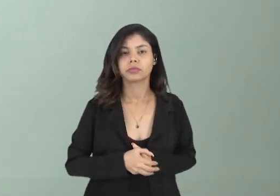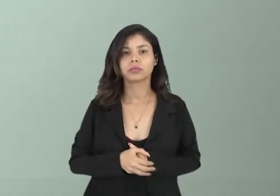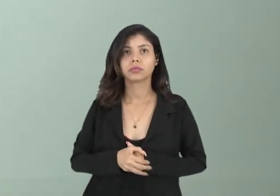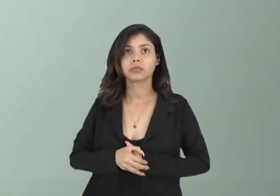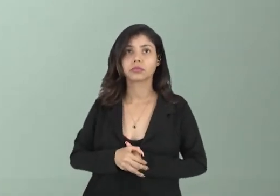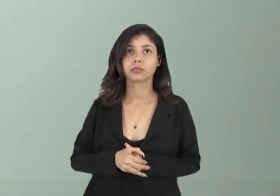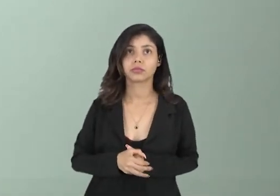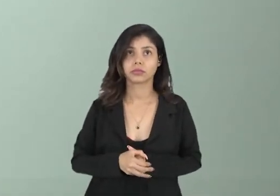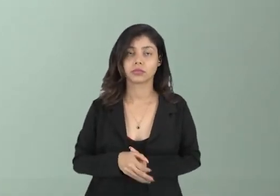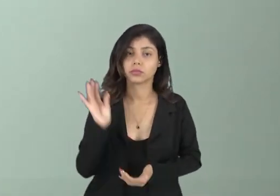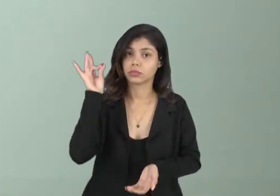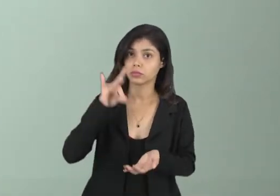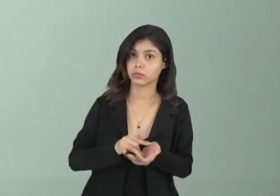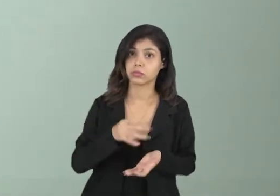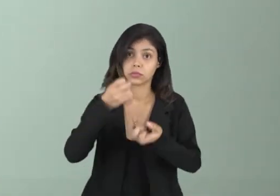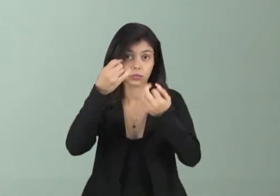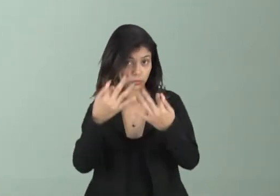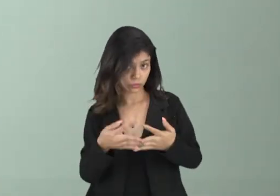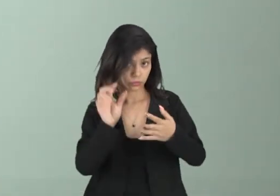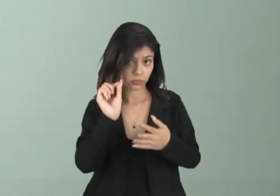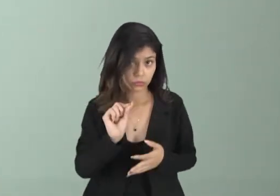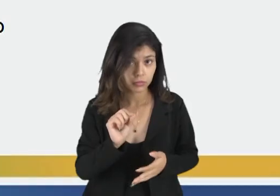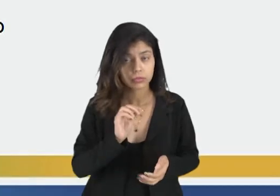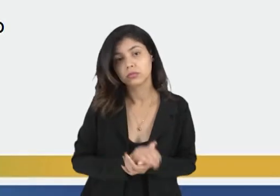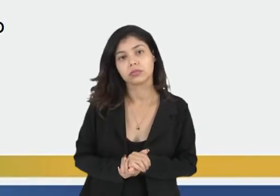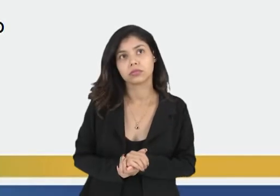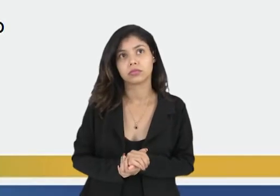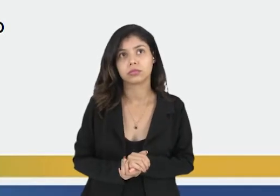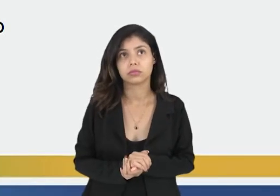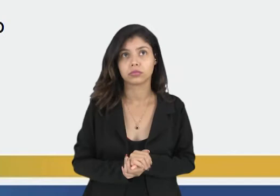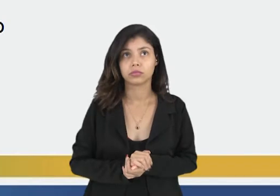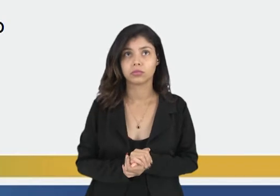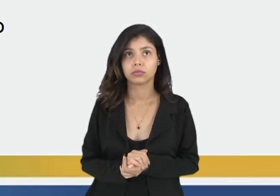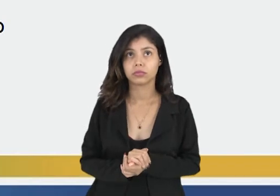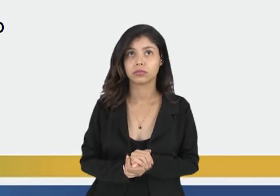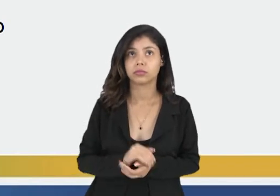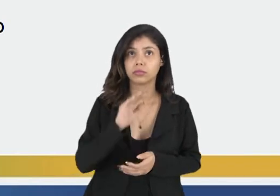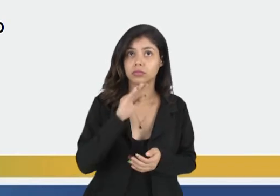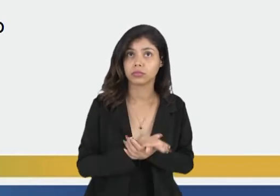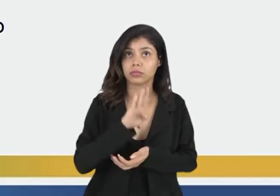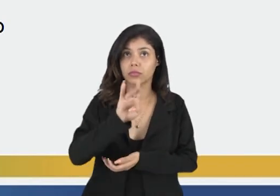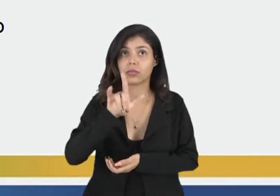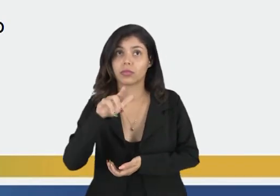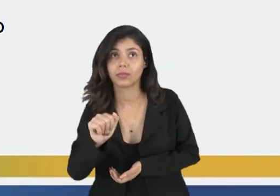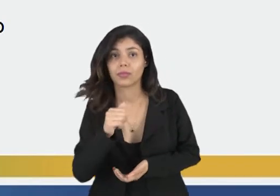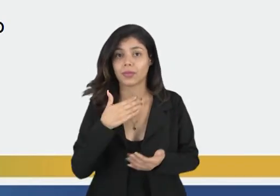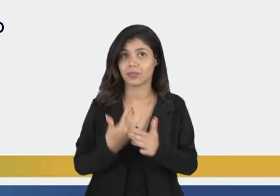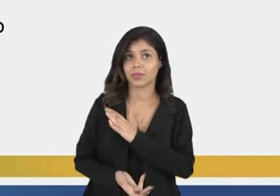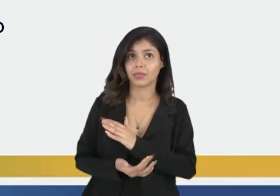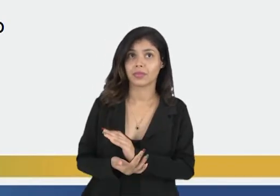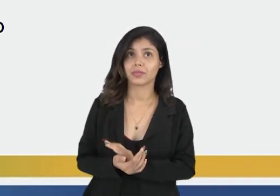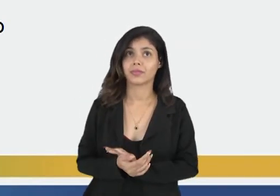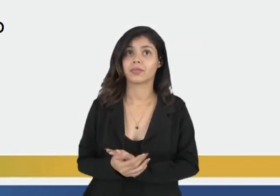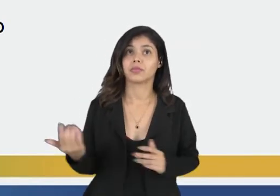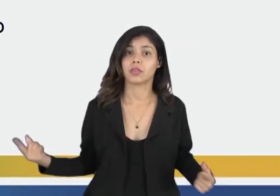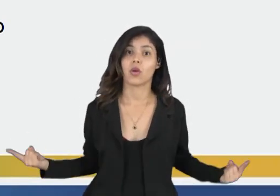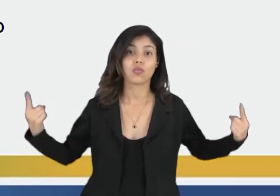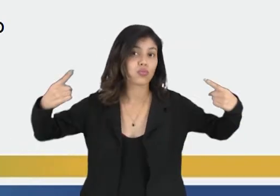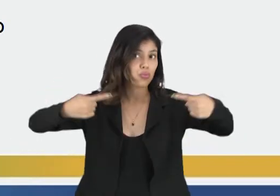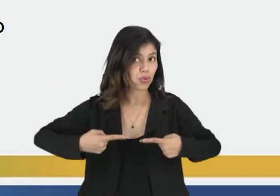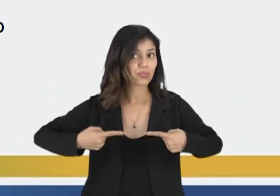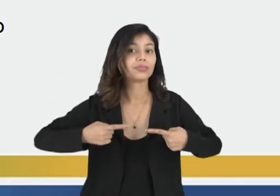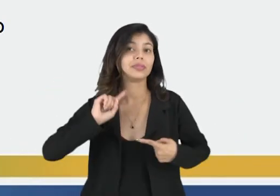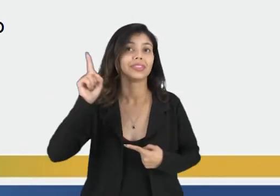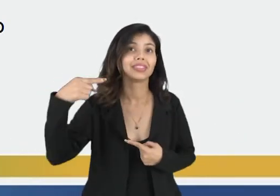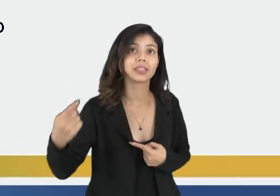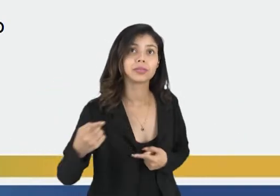Nesta notícia, o fato narrado é que Kathleen foi atingida por uma bala perdida, que os policiais foram atacados